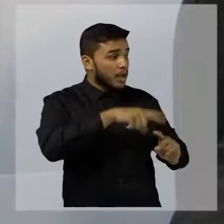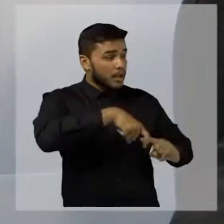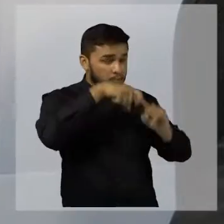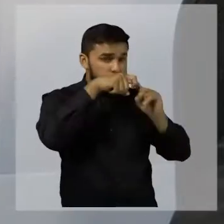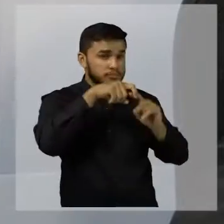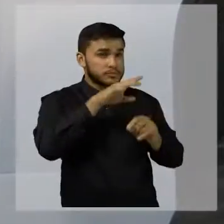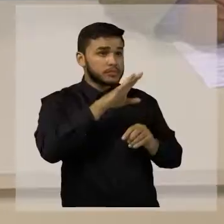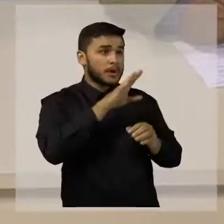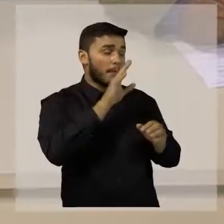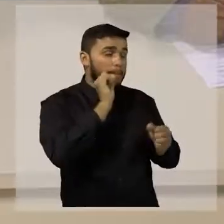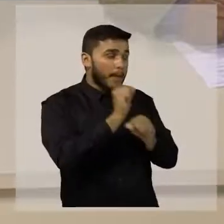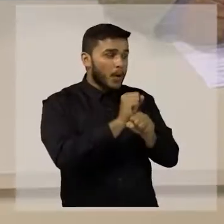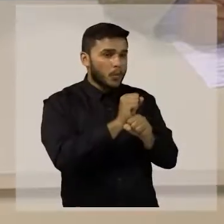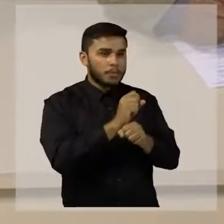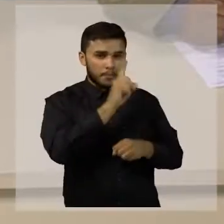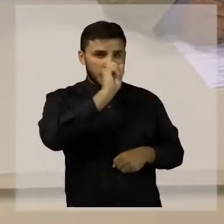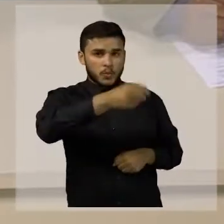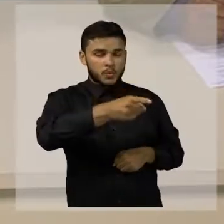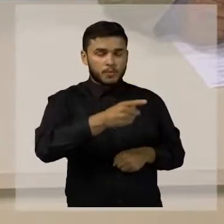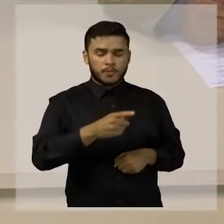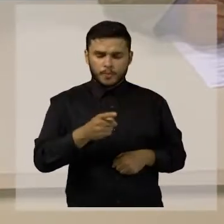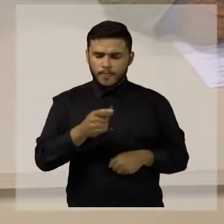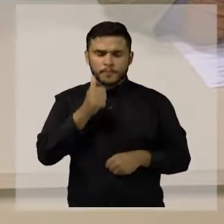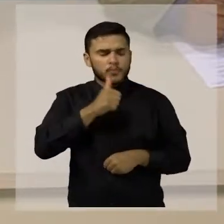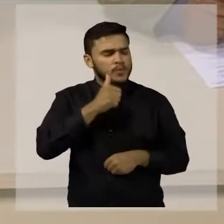juíza Diana Vanderlei,